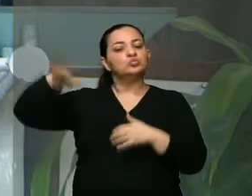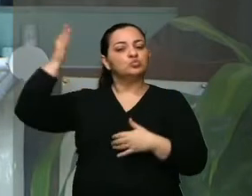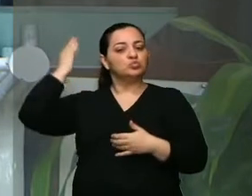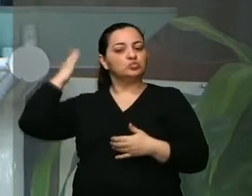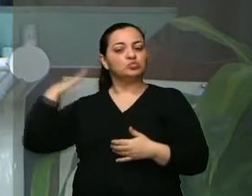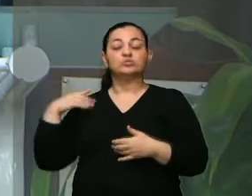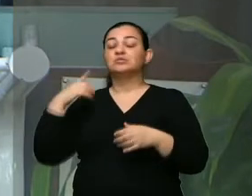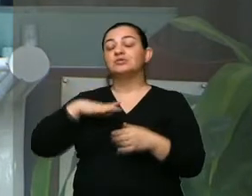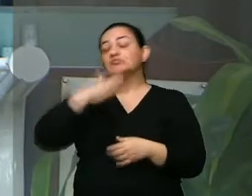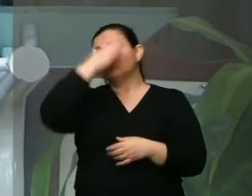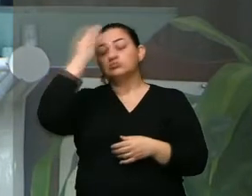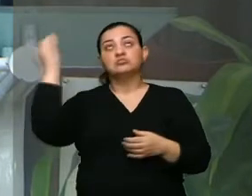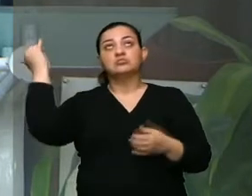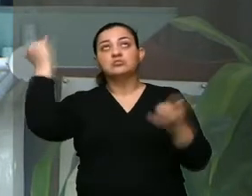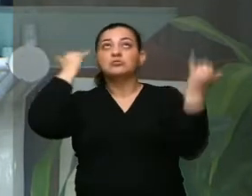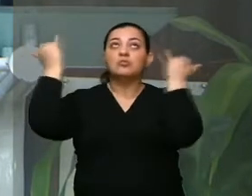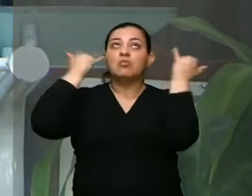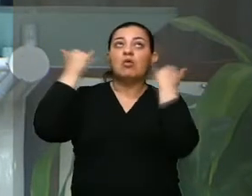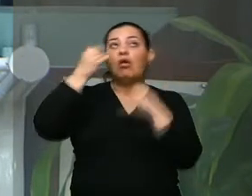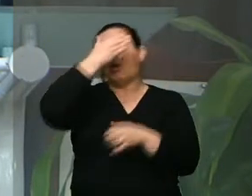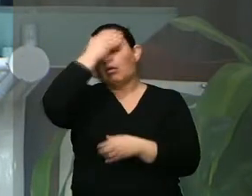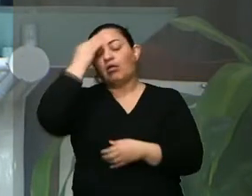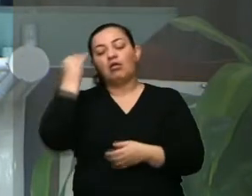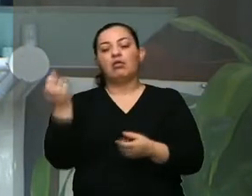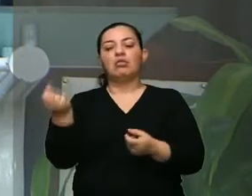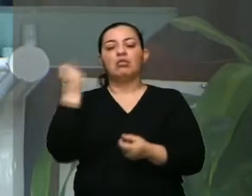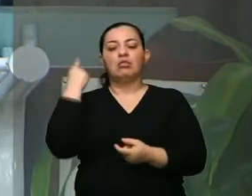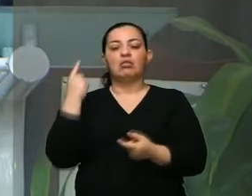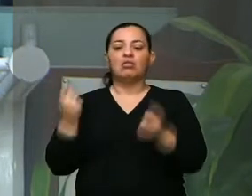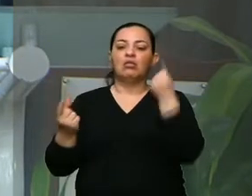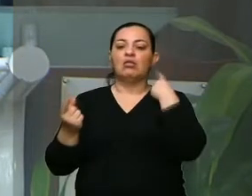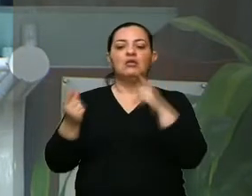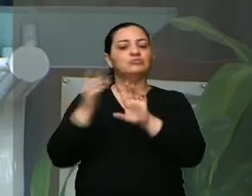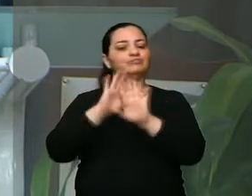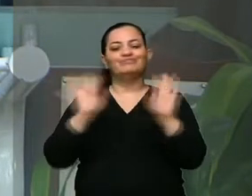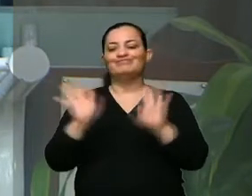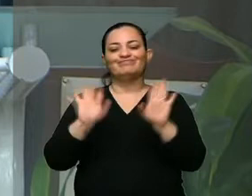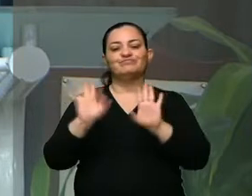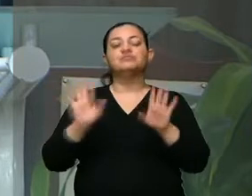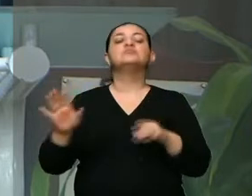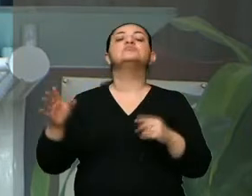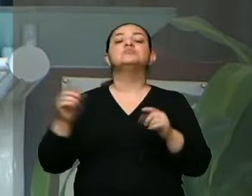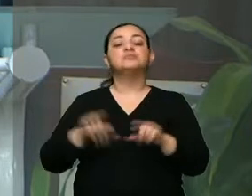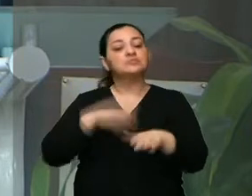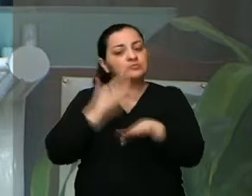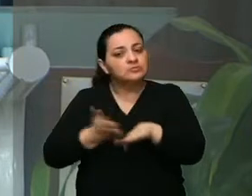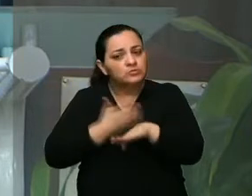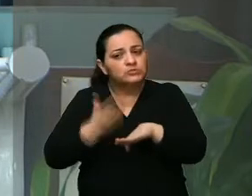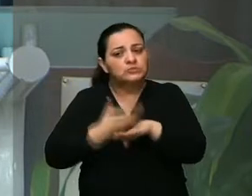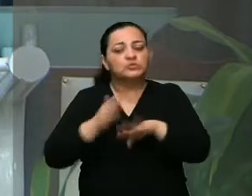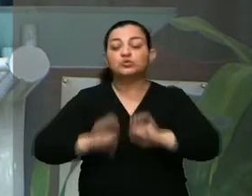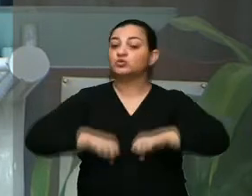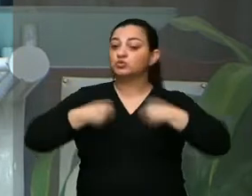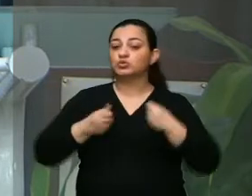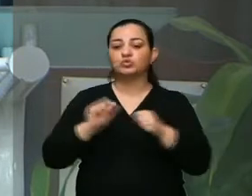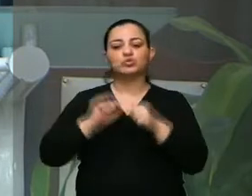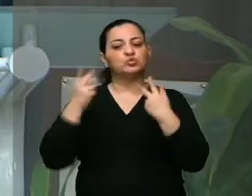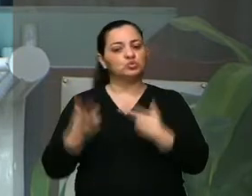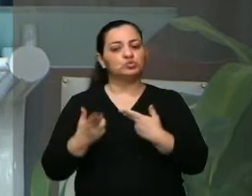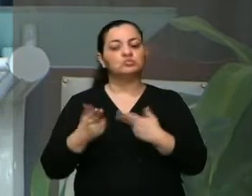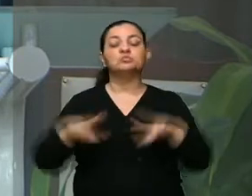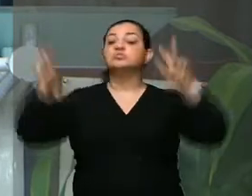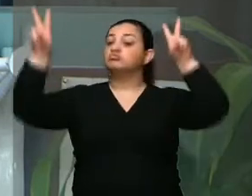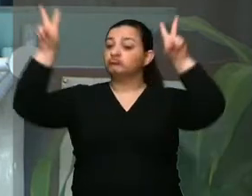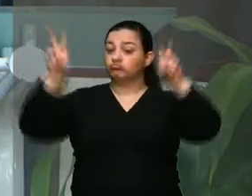ouvintes esquecidos mas sim ouvintes praticantes amém o